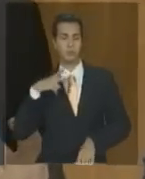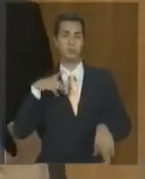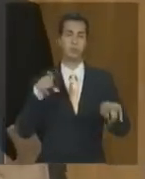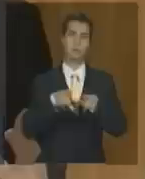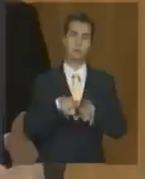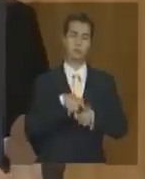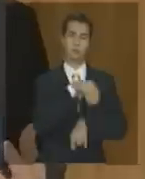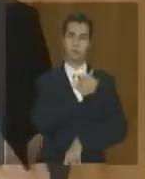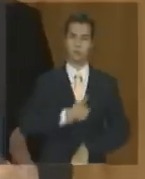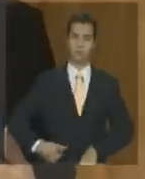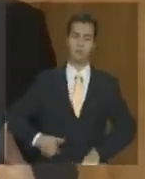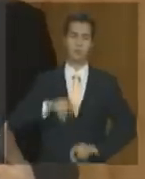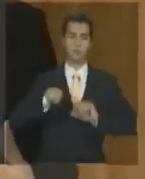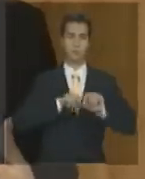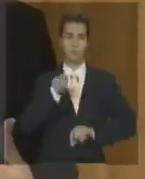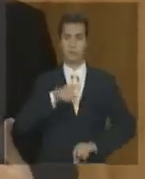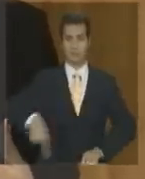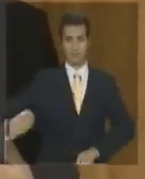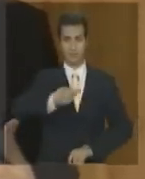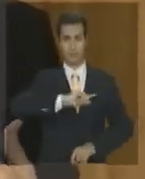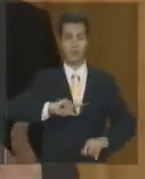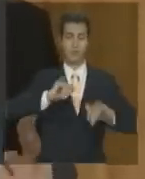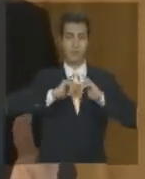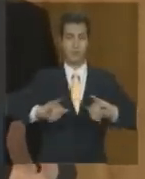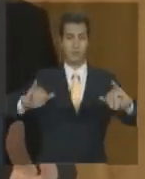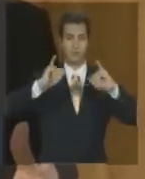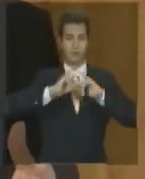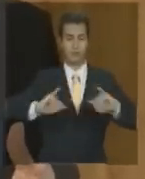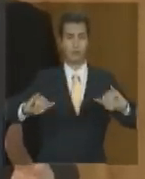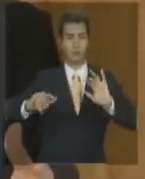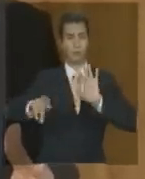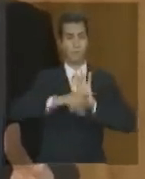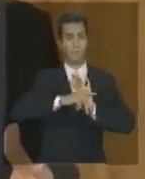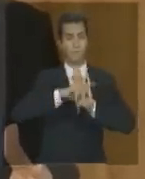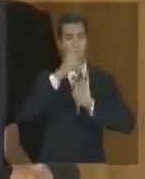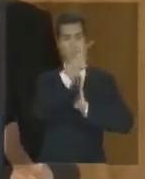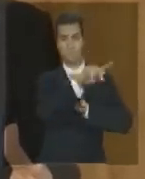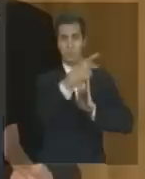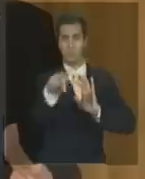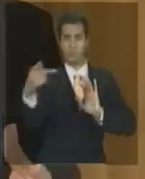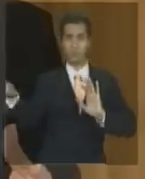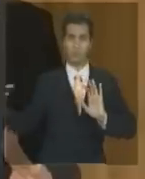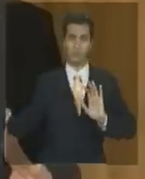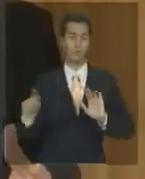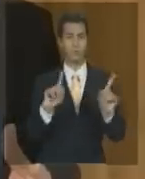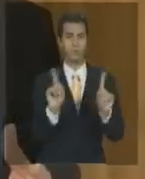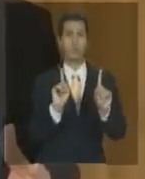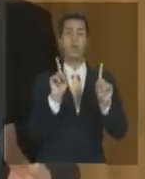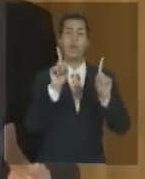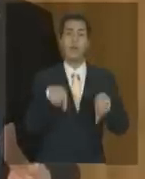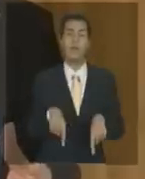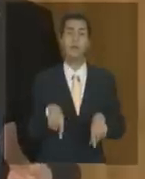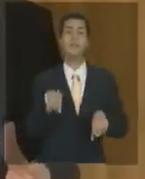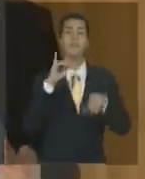que a informação que eles têm não é informação deles, é informação do povo.